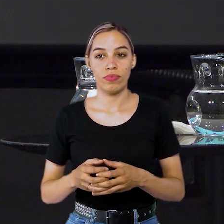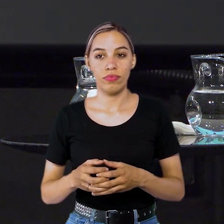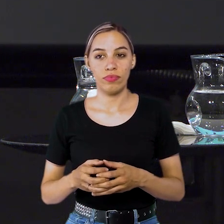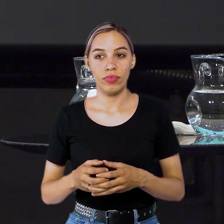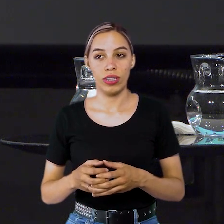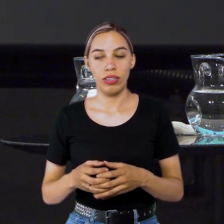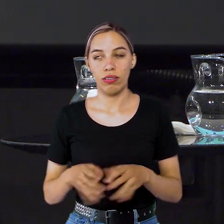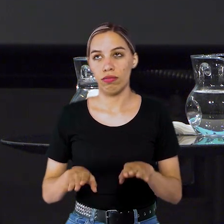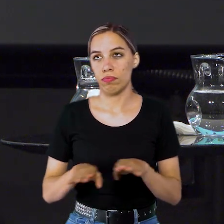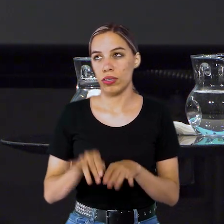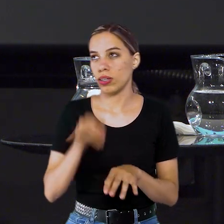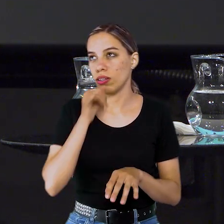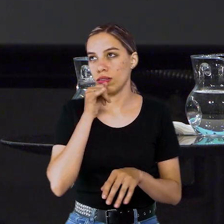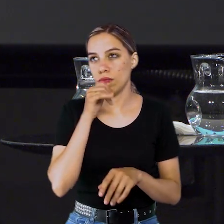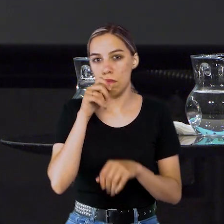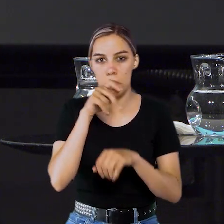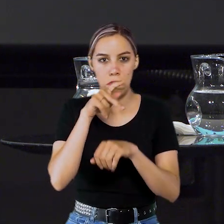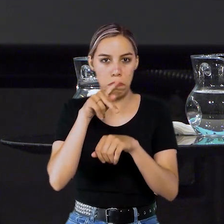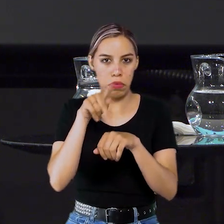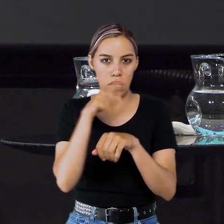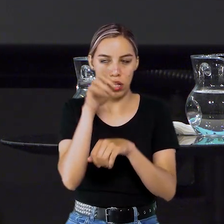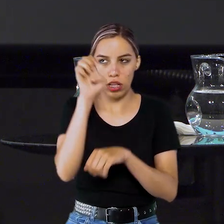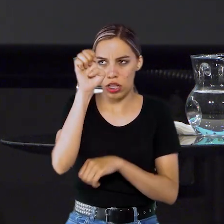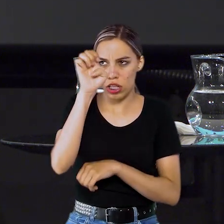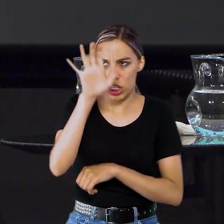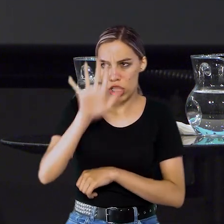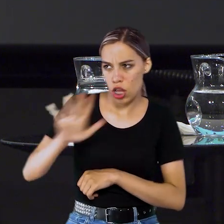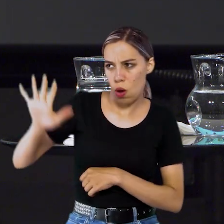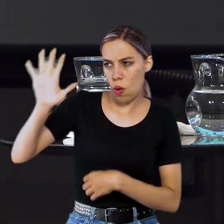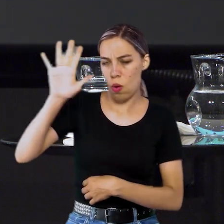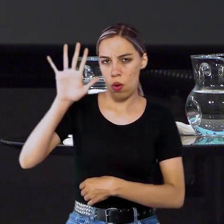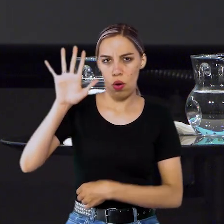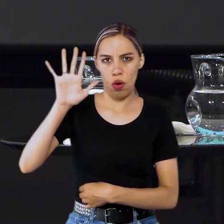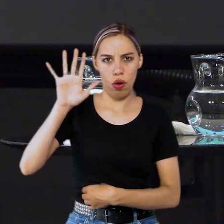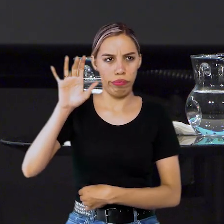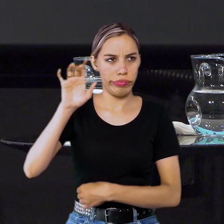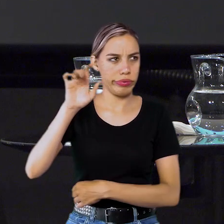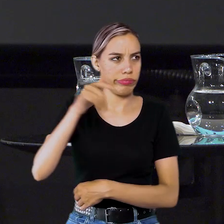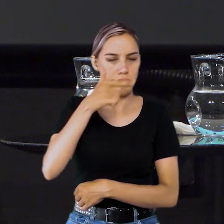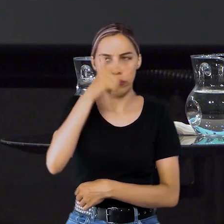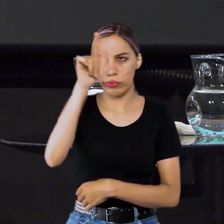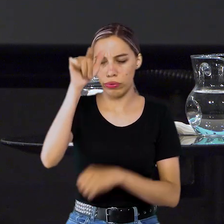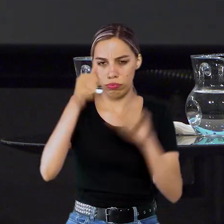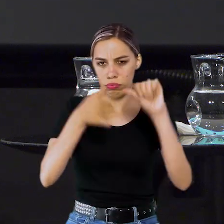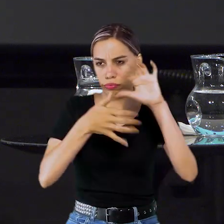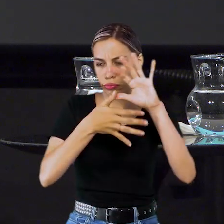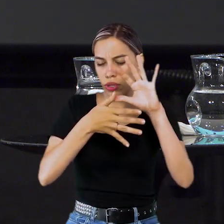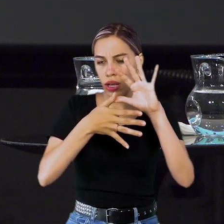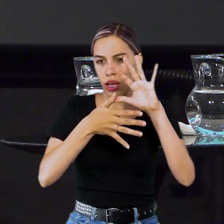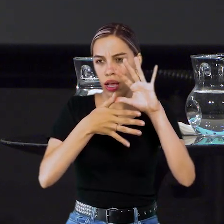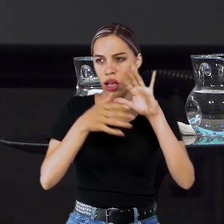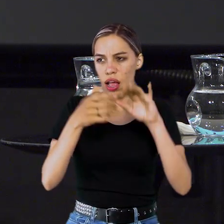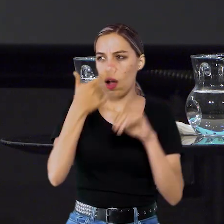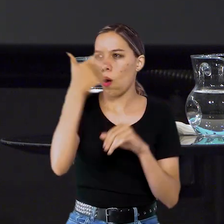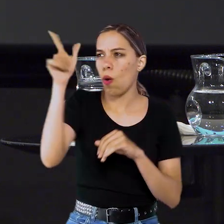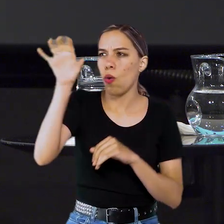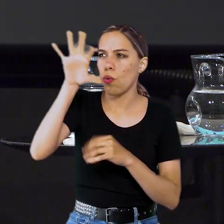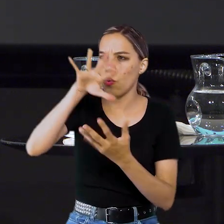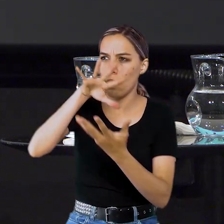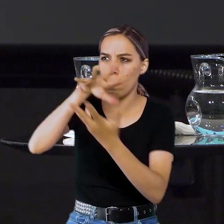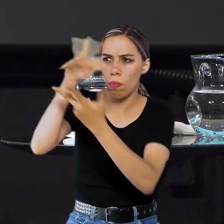quando você fala da Europa, outros países, fala que é outro mundo. Não, mas não é. E daí eu tiro a mãe e falo assim,